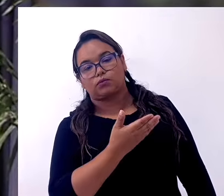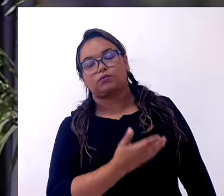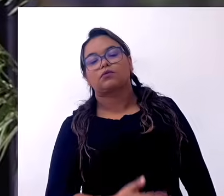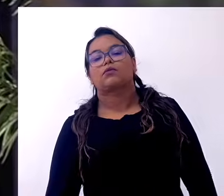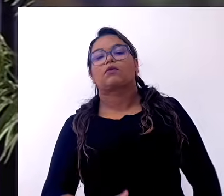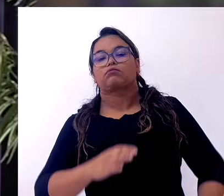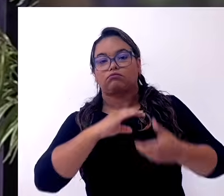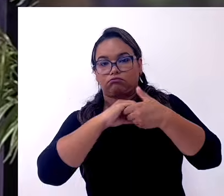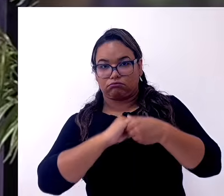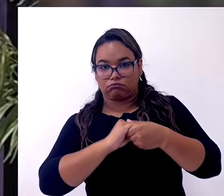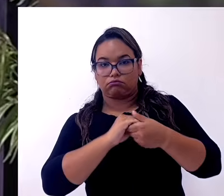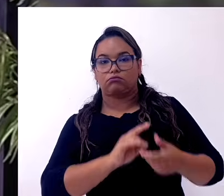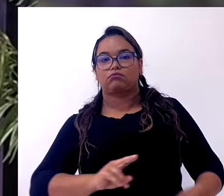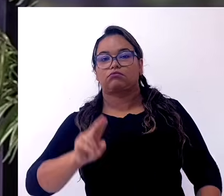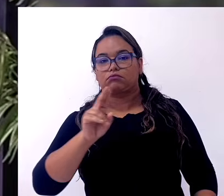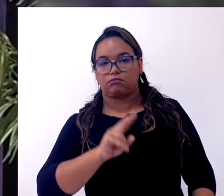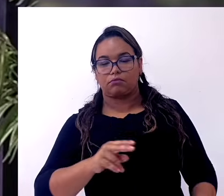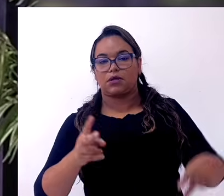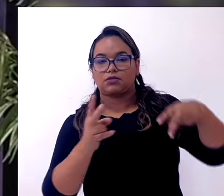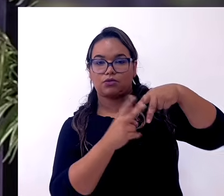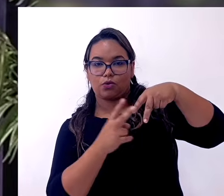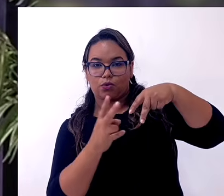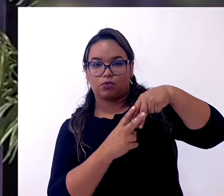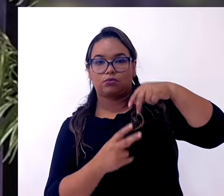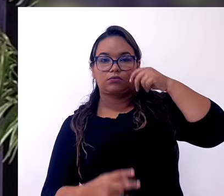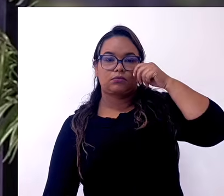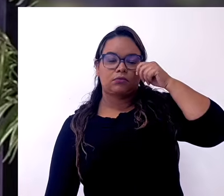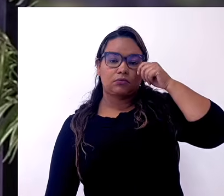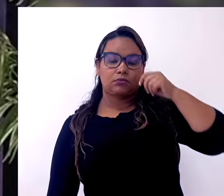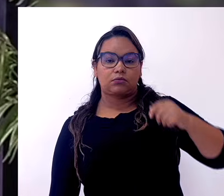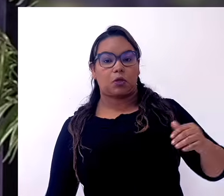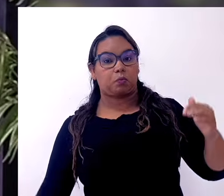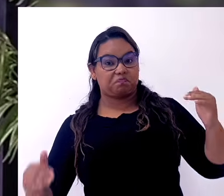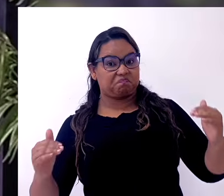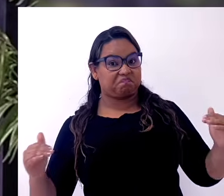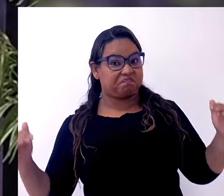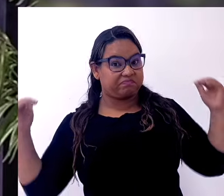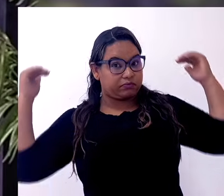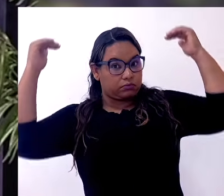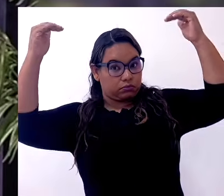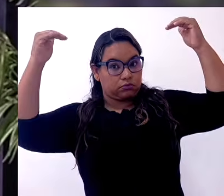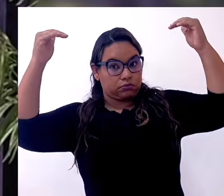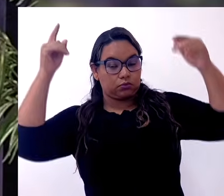Mas antes de falar sobre isso, vamos historiar um pouco.